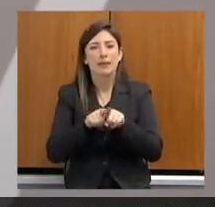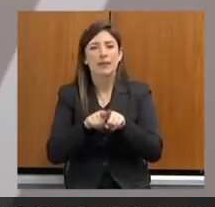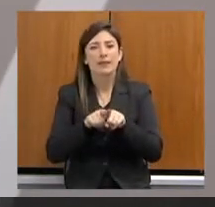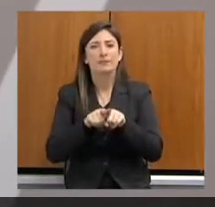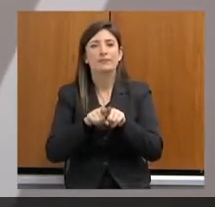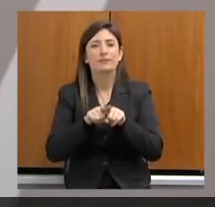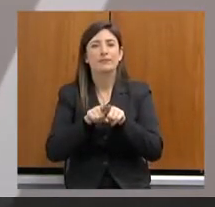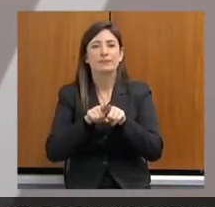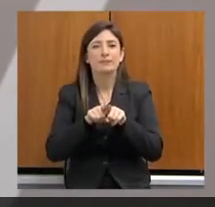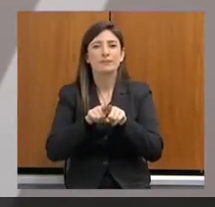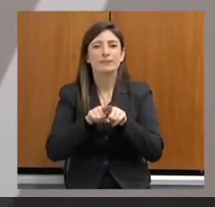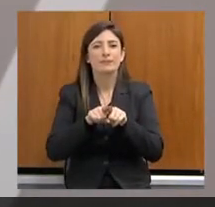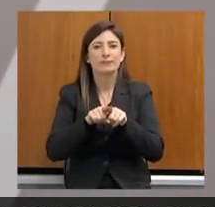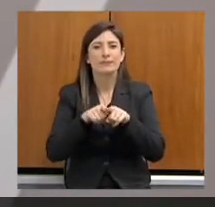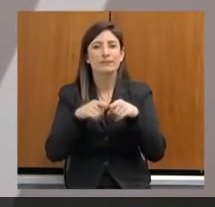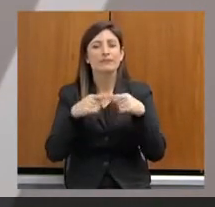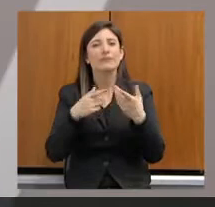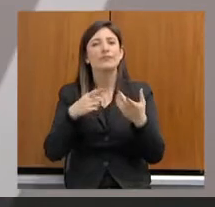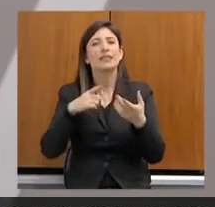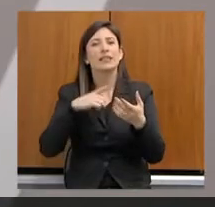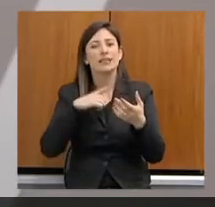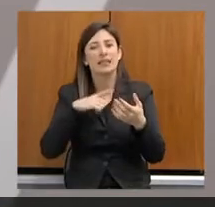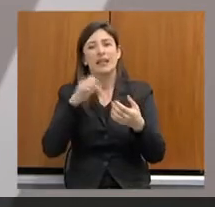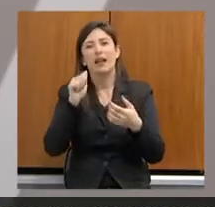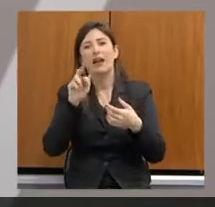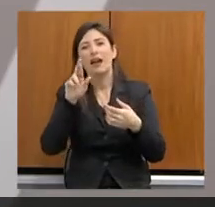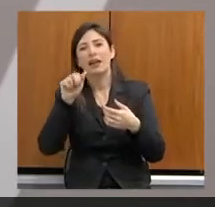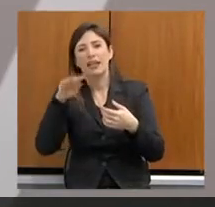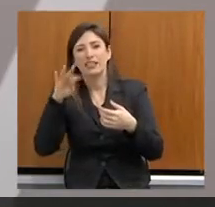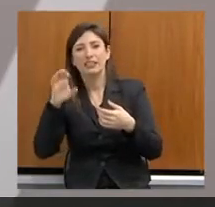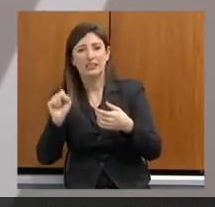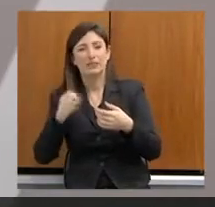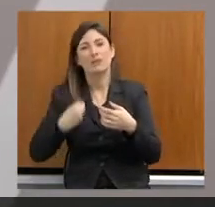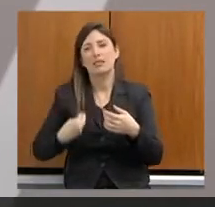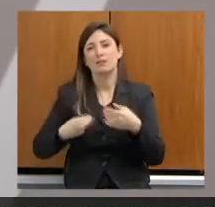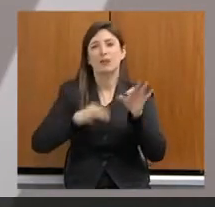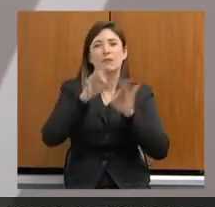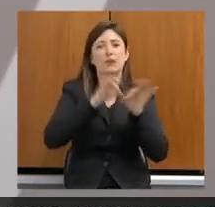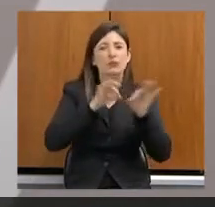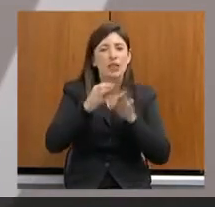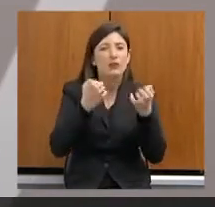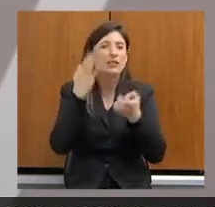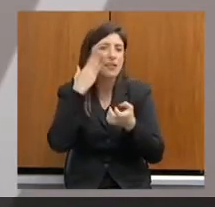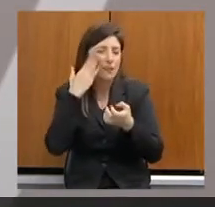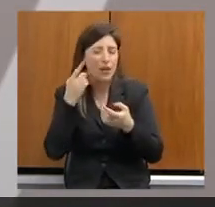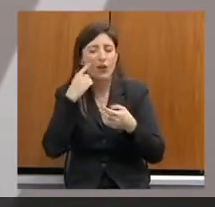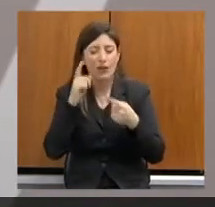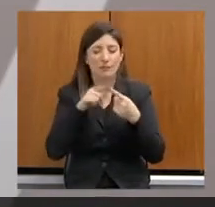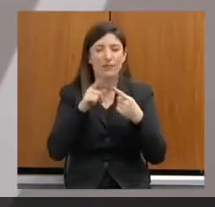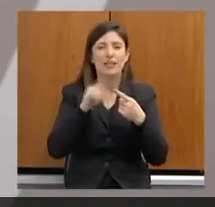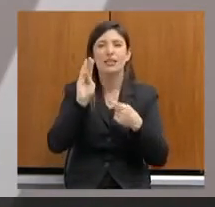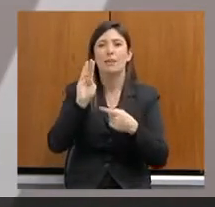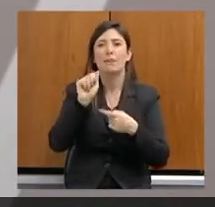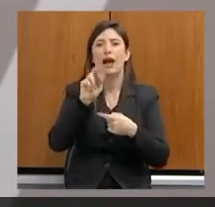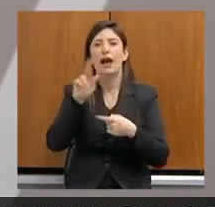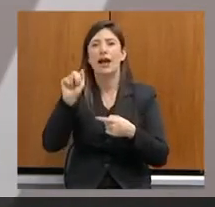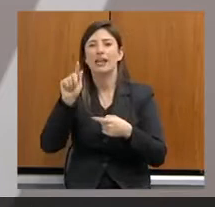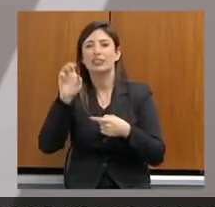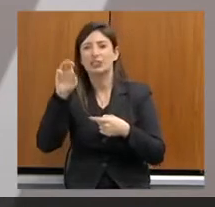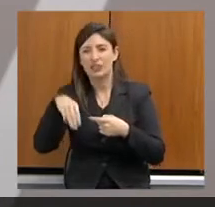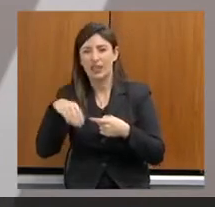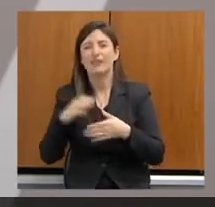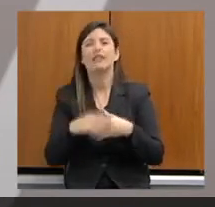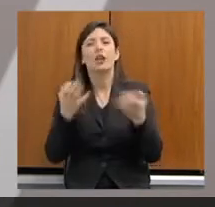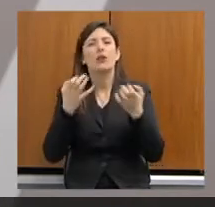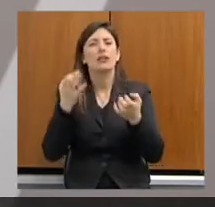uma ação muito atuante ali junto a eles né então sobre a barragem que tá aí é qual o andamento